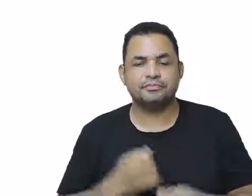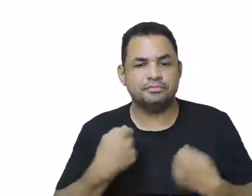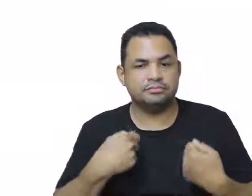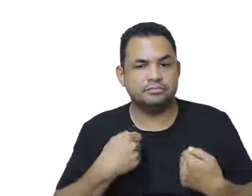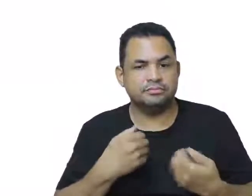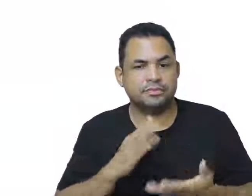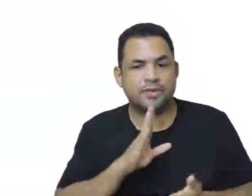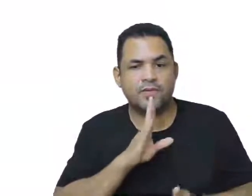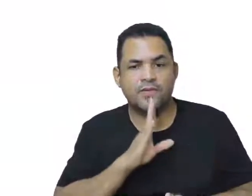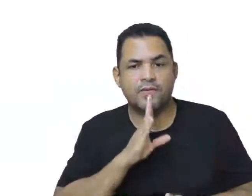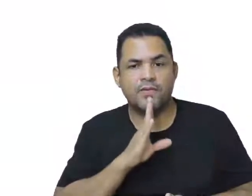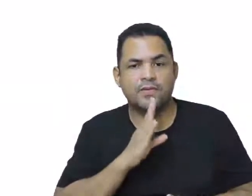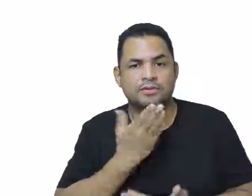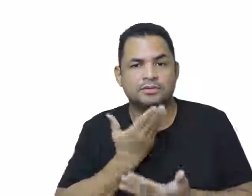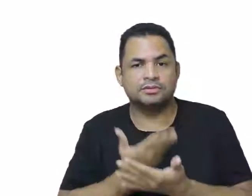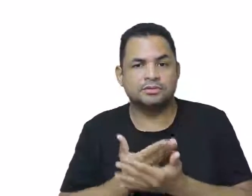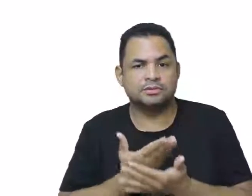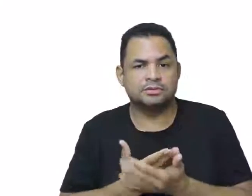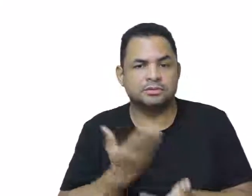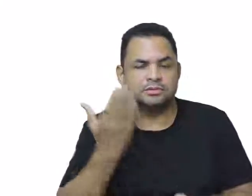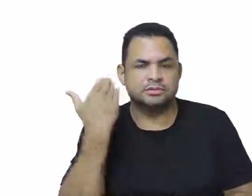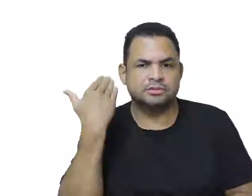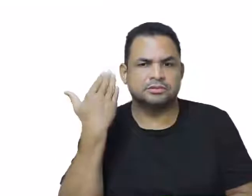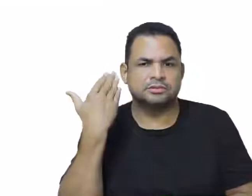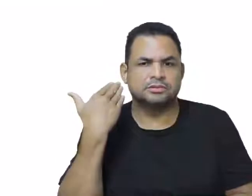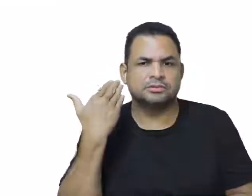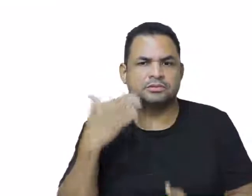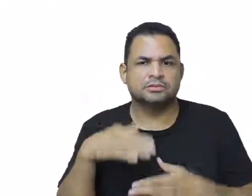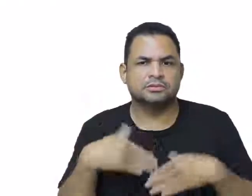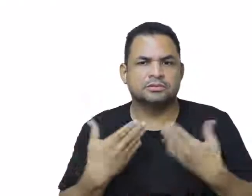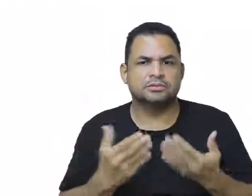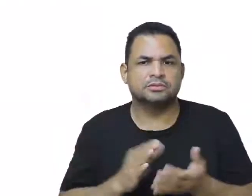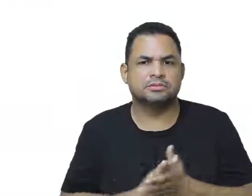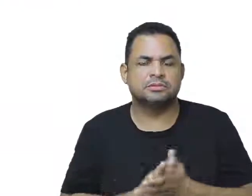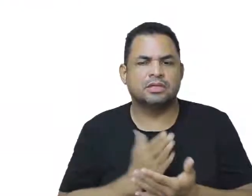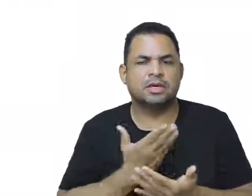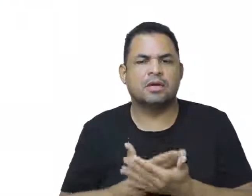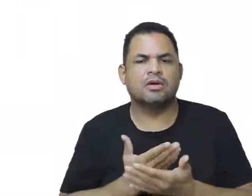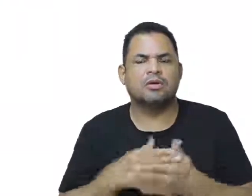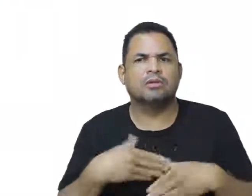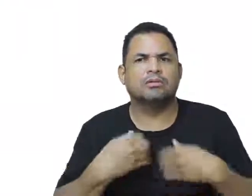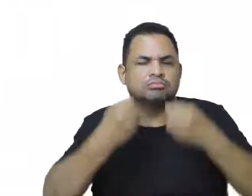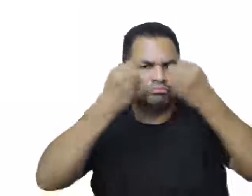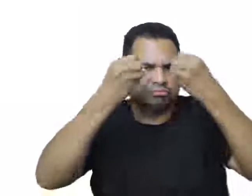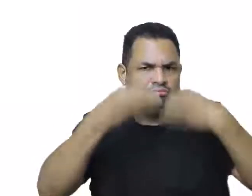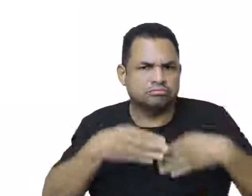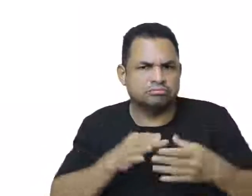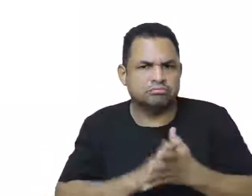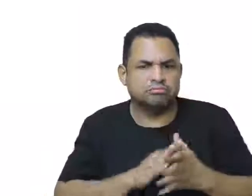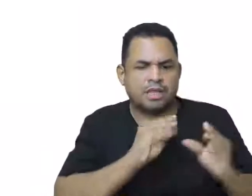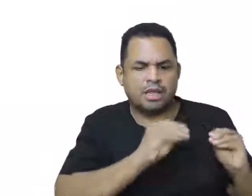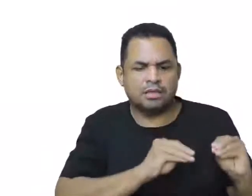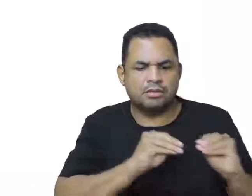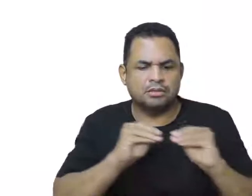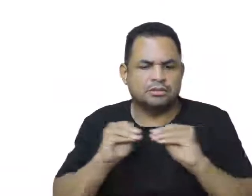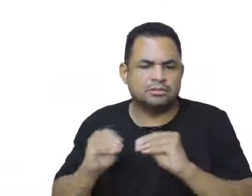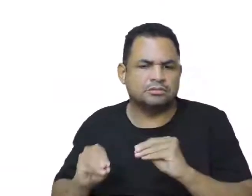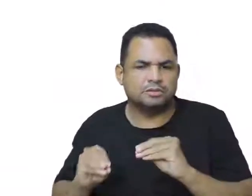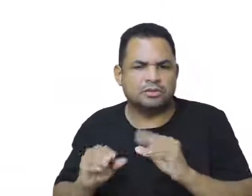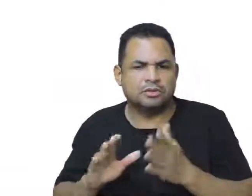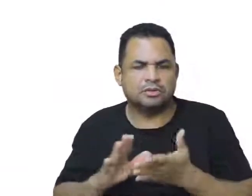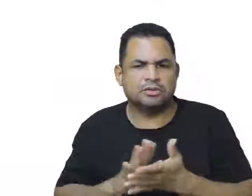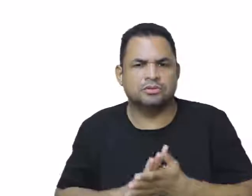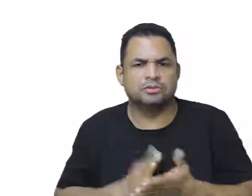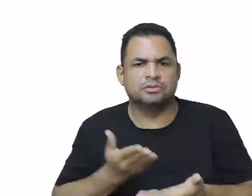conhecimento de uma aula passada, né? Inclusive foi eu que dei essa aula quando a gente fala lá de transportes pela membrana.